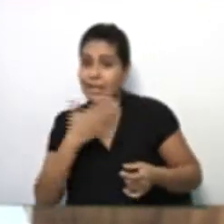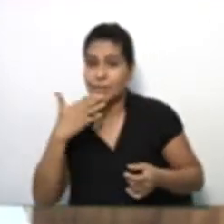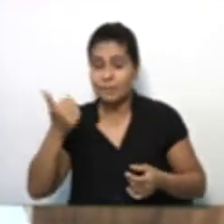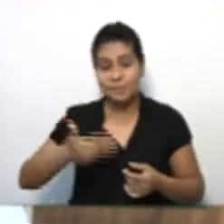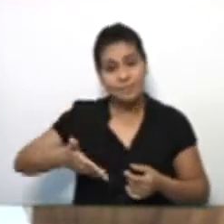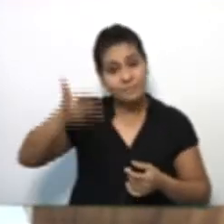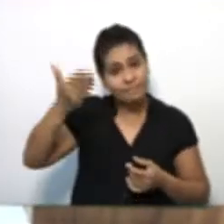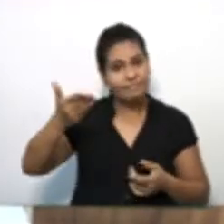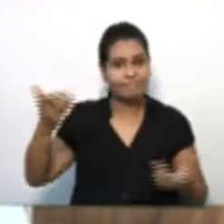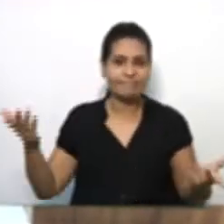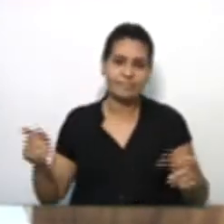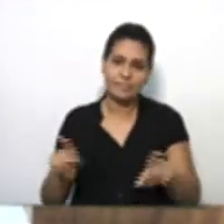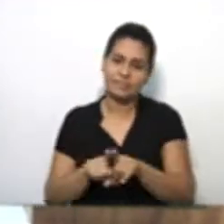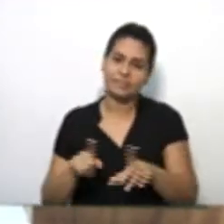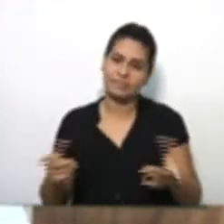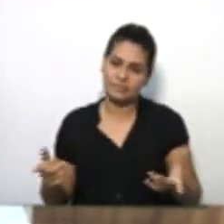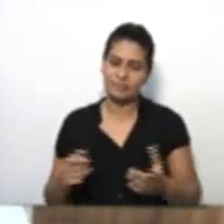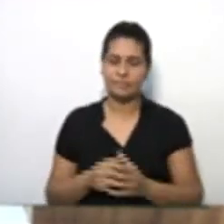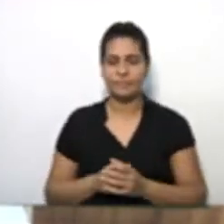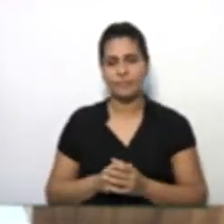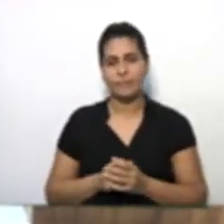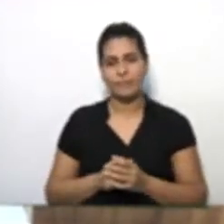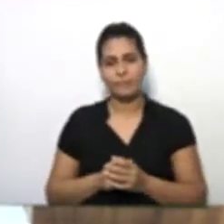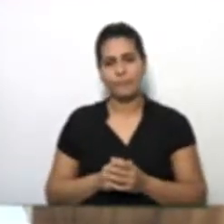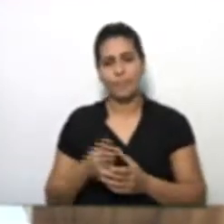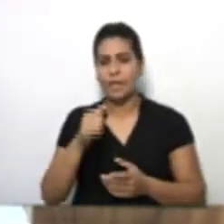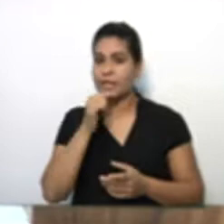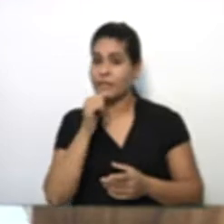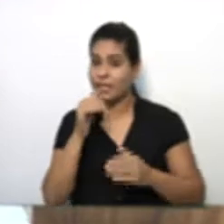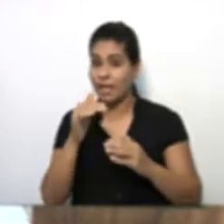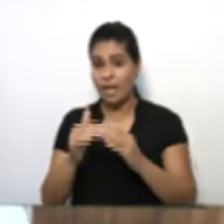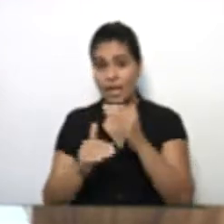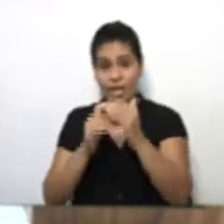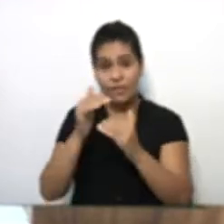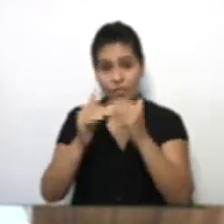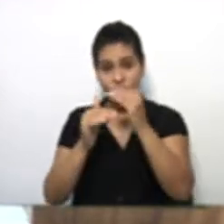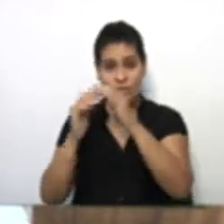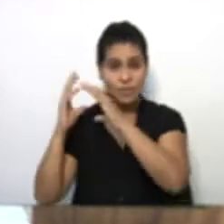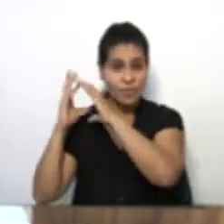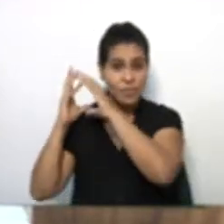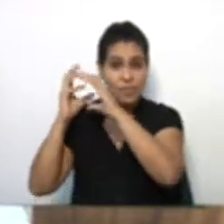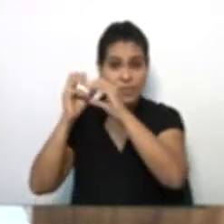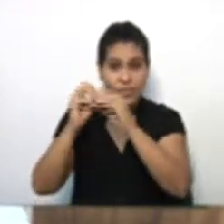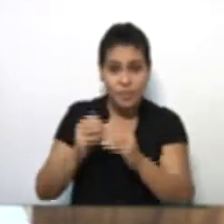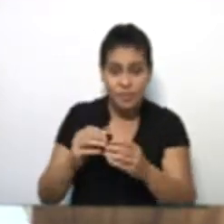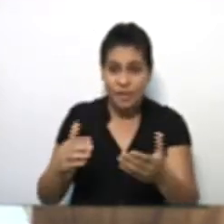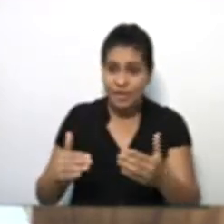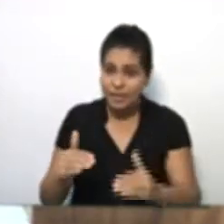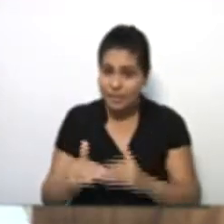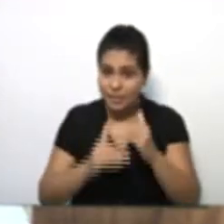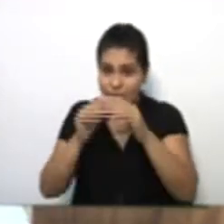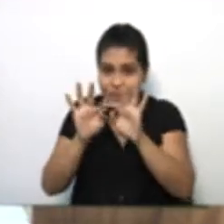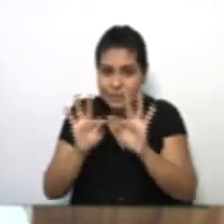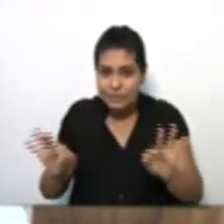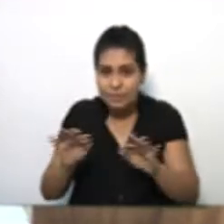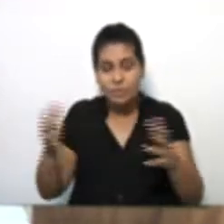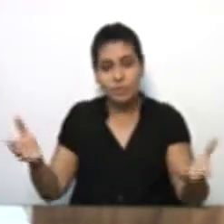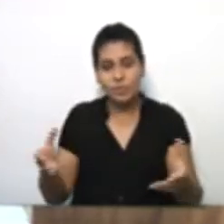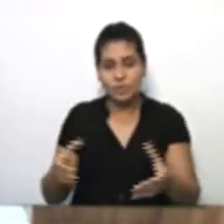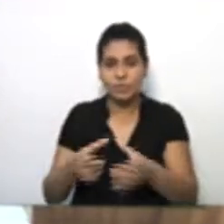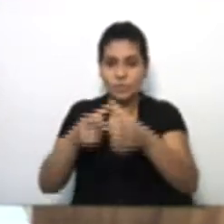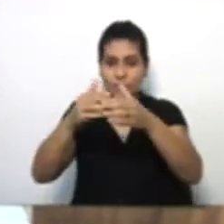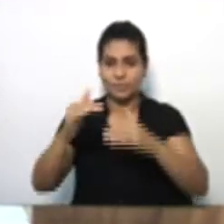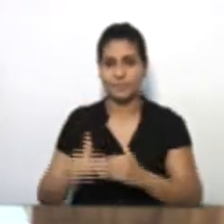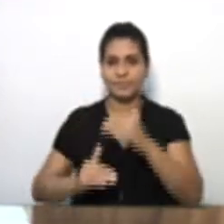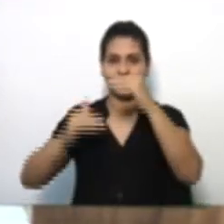estar melhor qualificado. Então, quando a gente fala na evolução, vocês têm que lembrar disso, que partimos de um bem simples e estamos